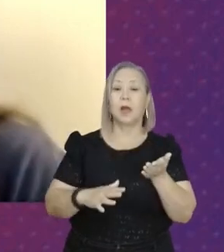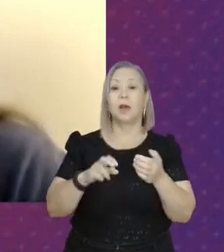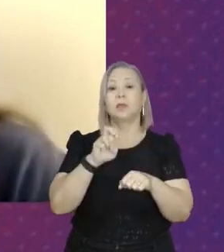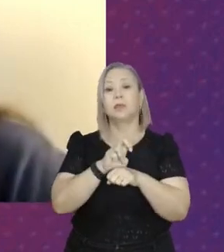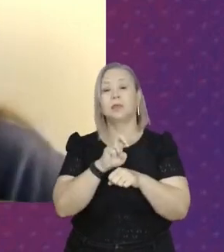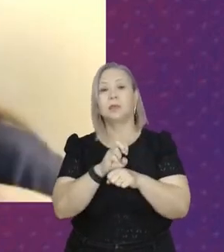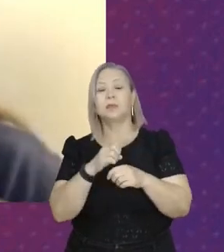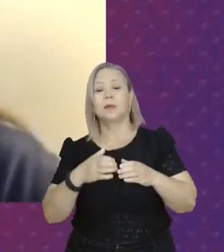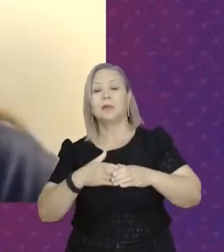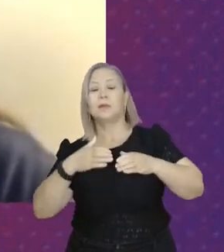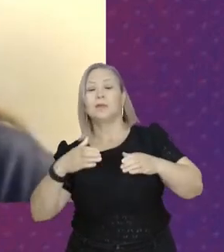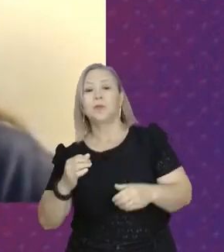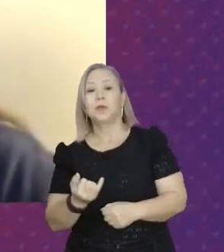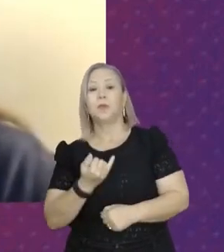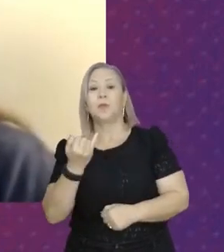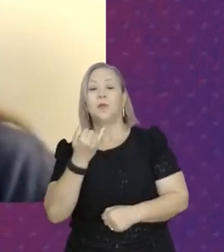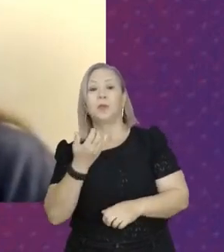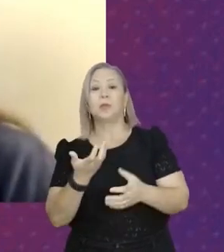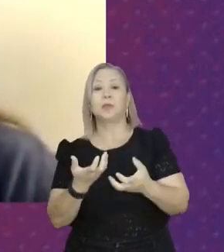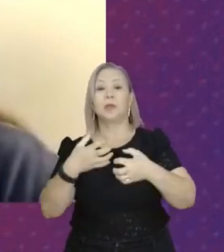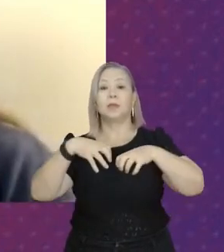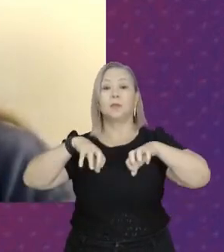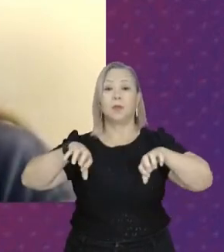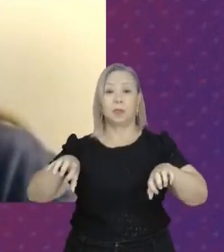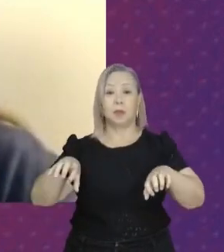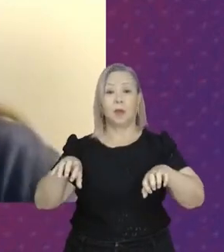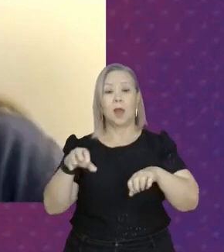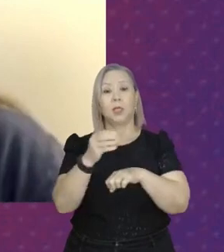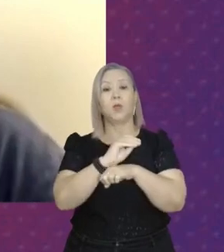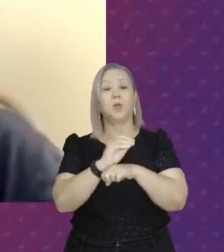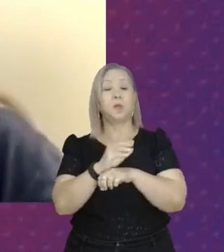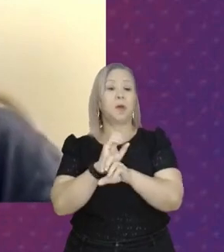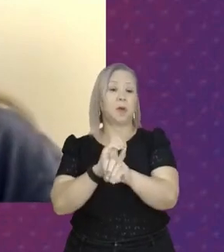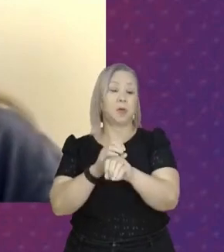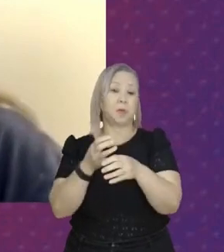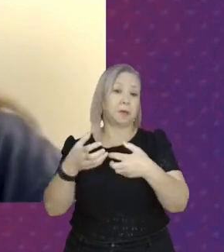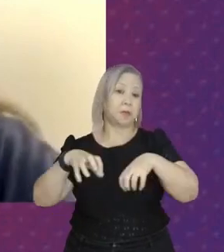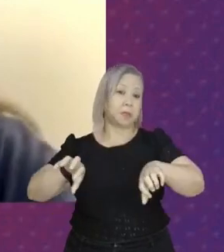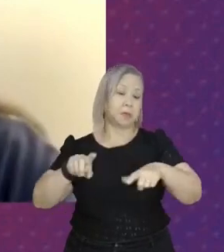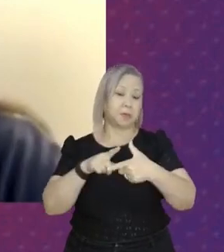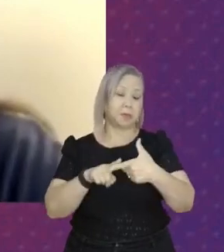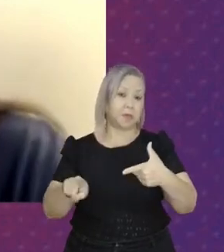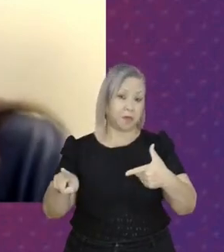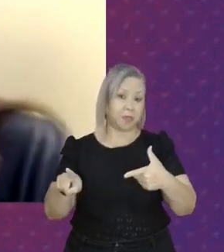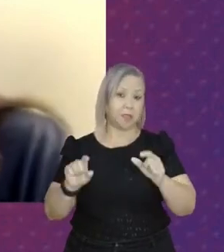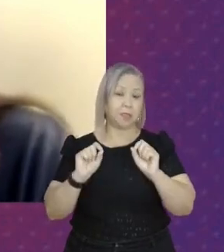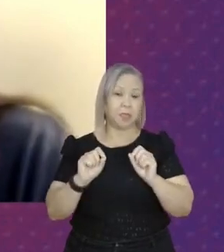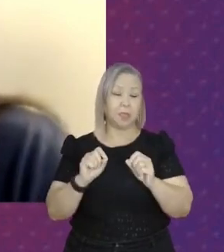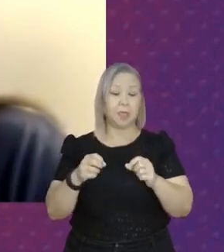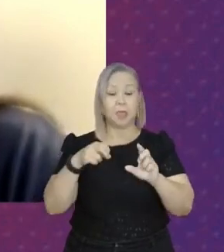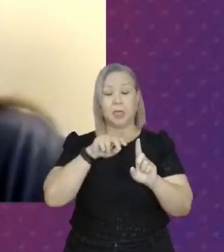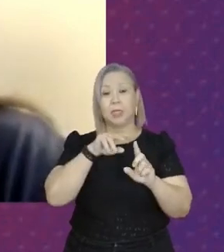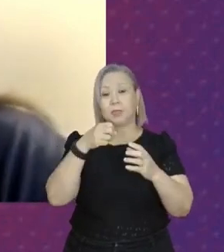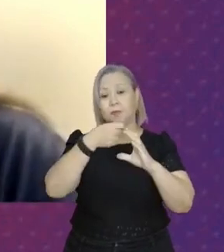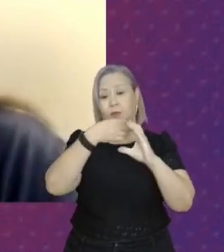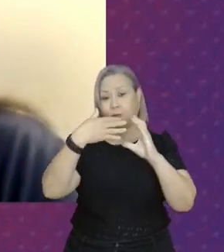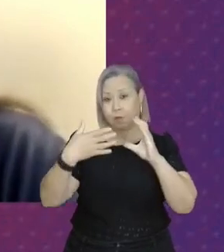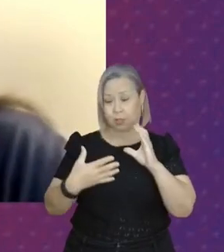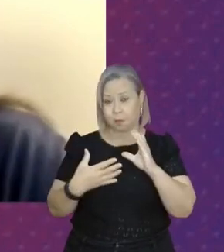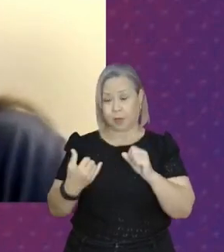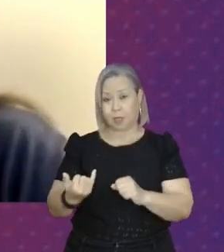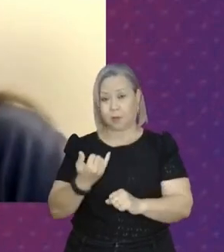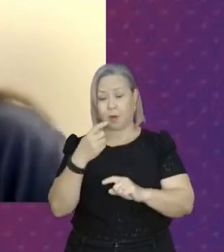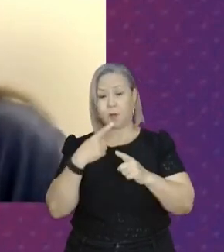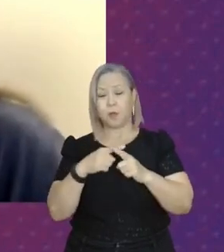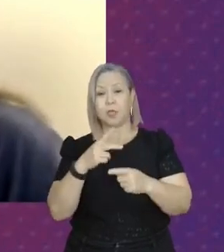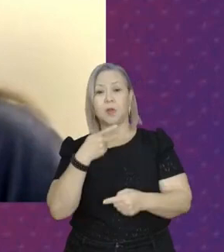dimensão importante, que é a indissociabilidade entre o educar e cuidar. Isso é um aspecto importante da gente ter em mente, porque a gente está